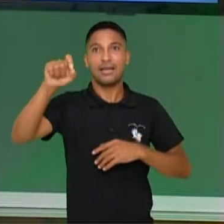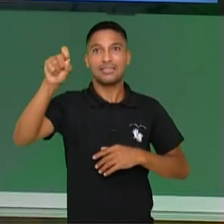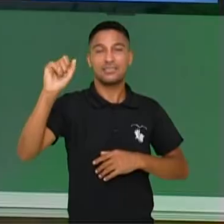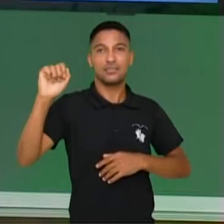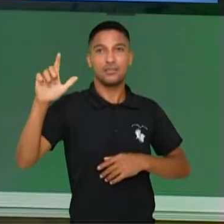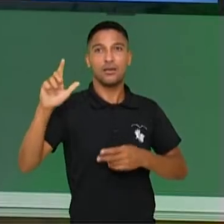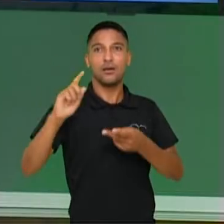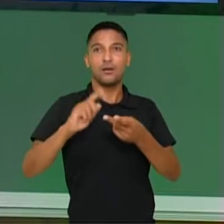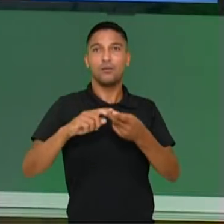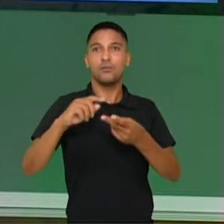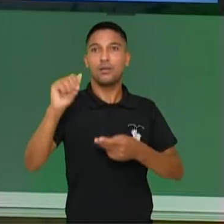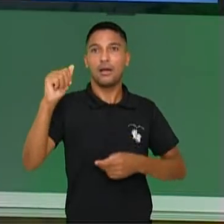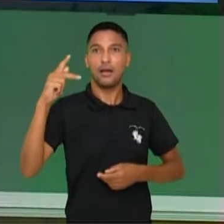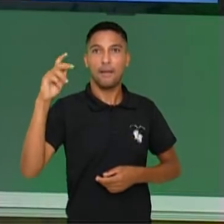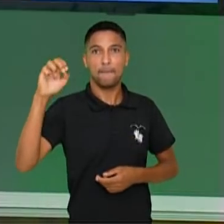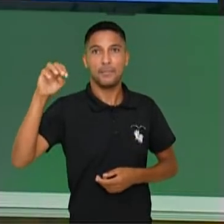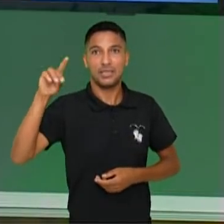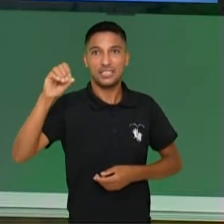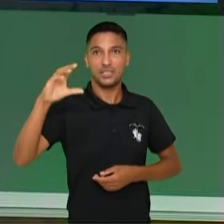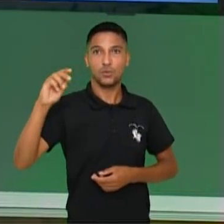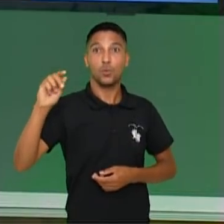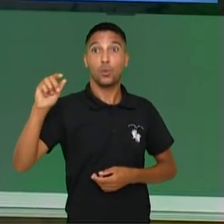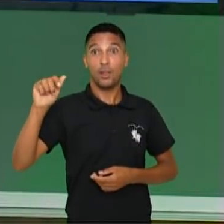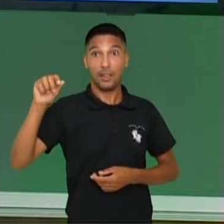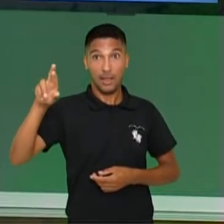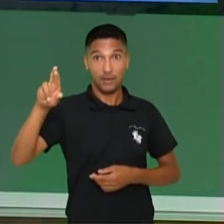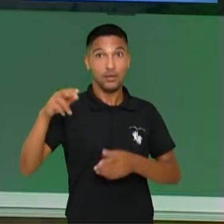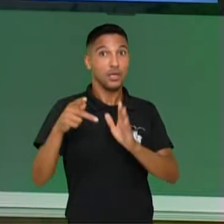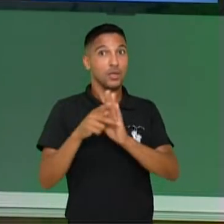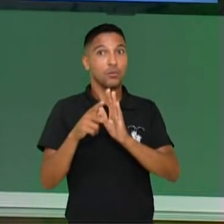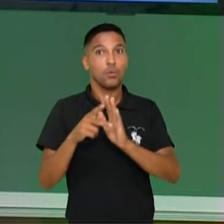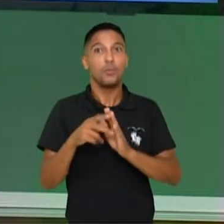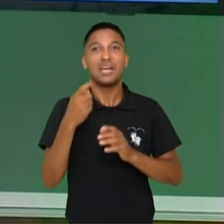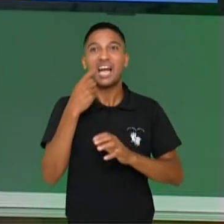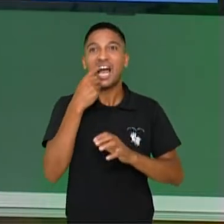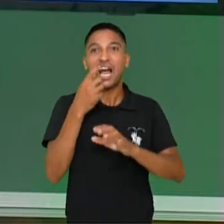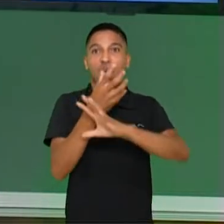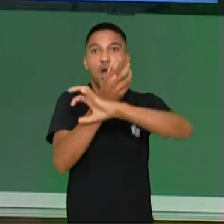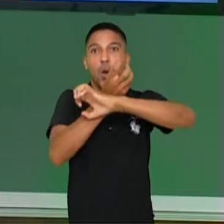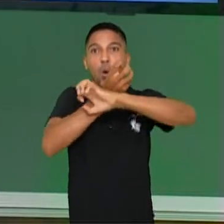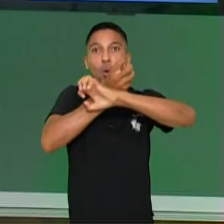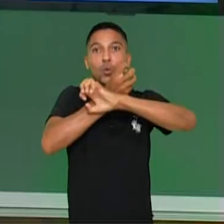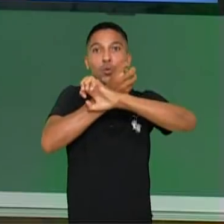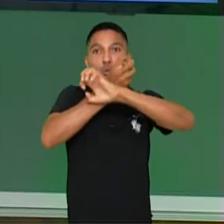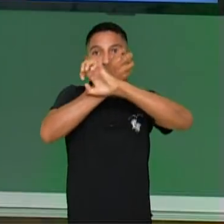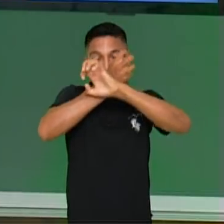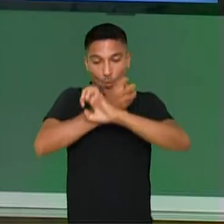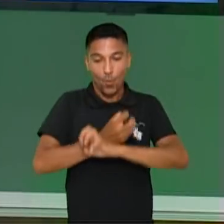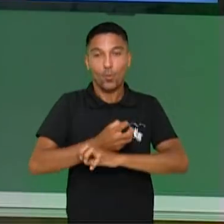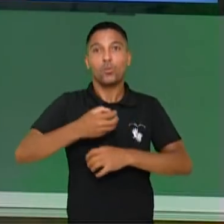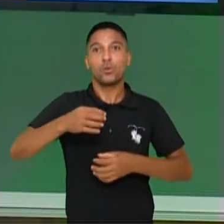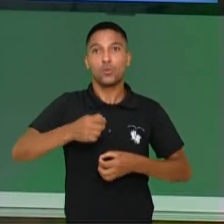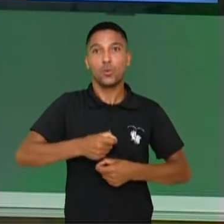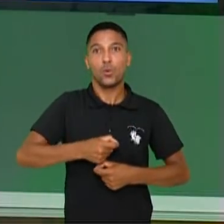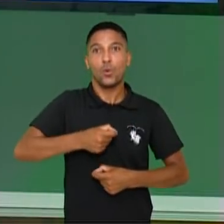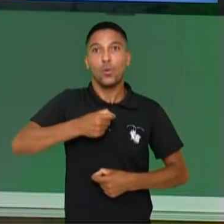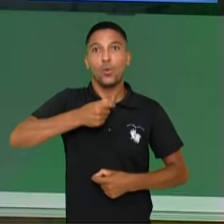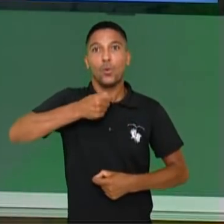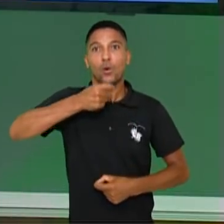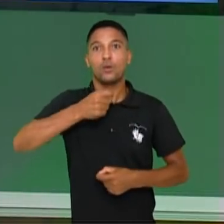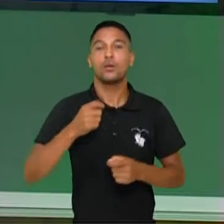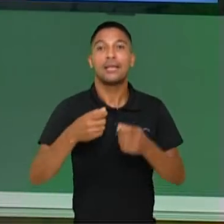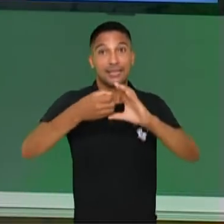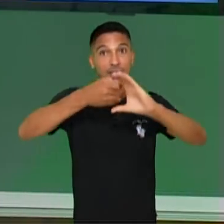Eu falei para vocês, por exemplo, dos formatos dos ossos. Então a gente falou de muitas características desse sistema